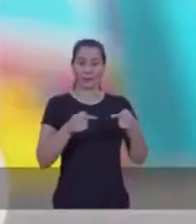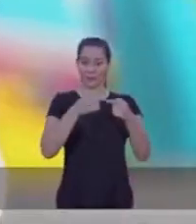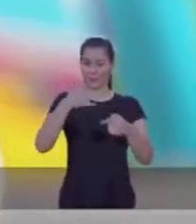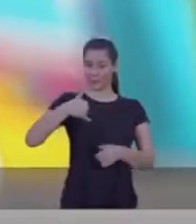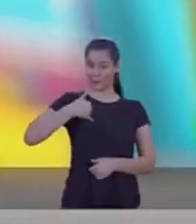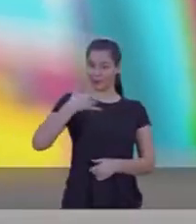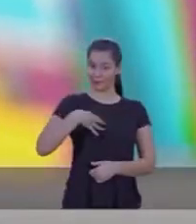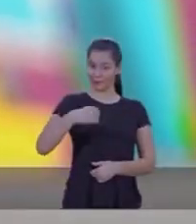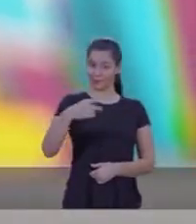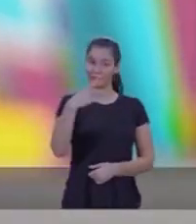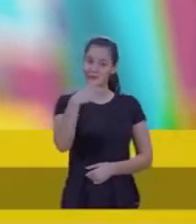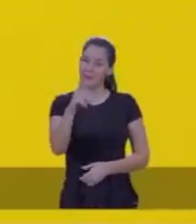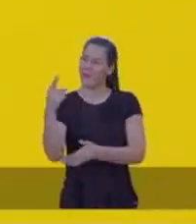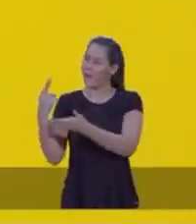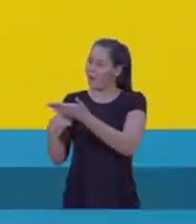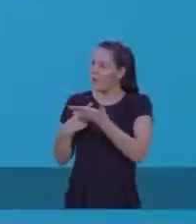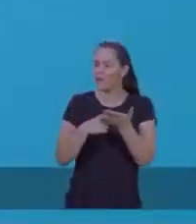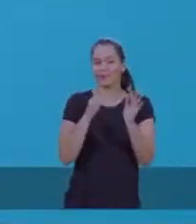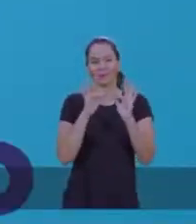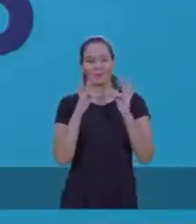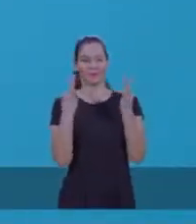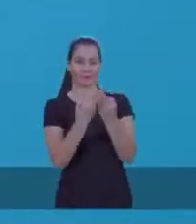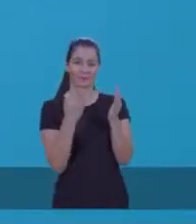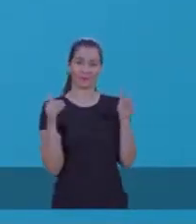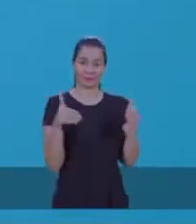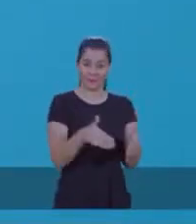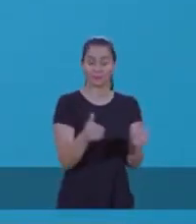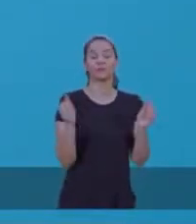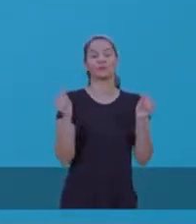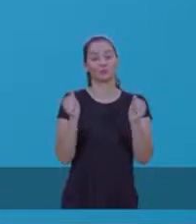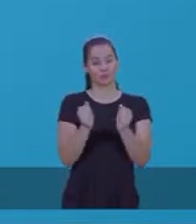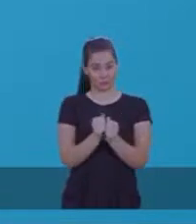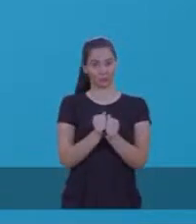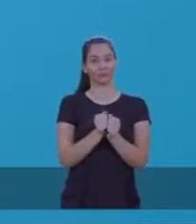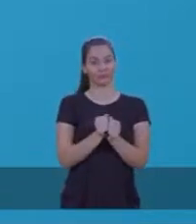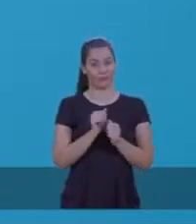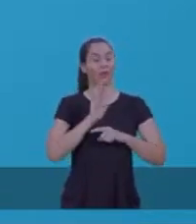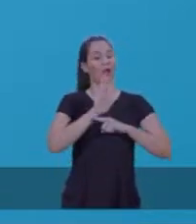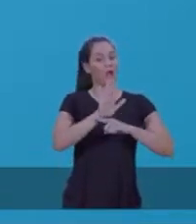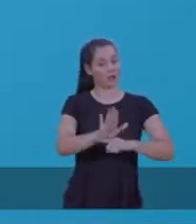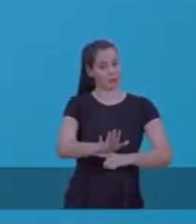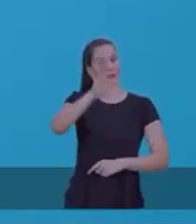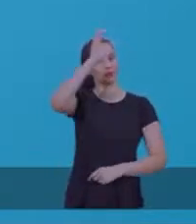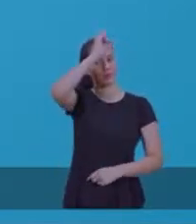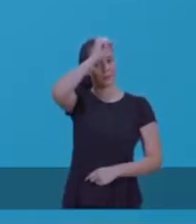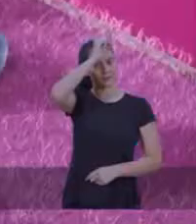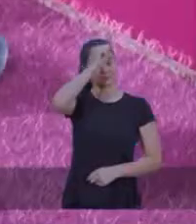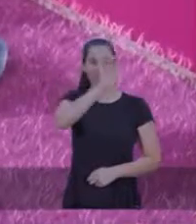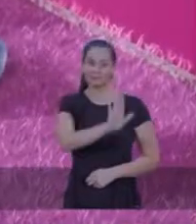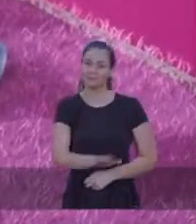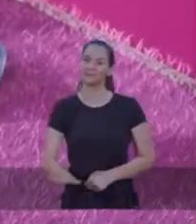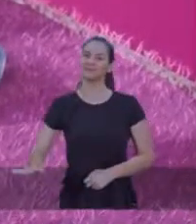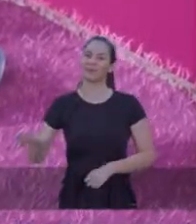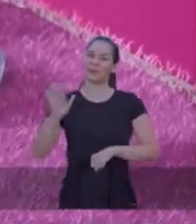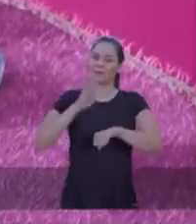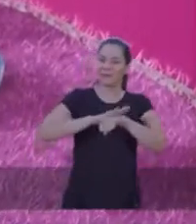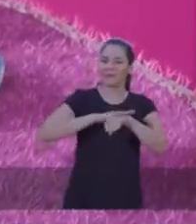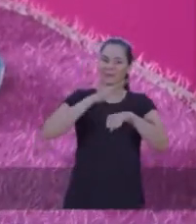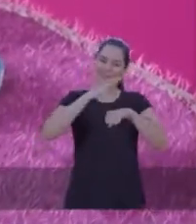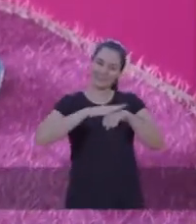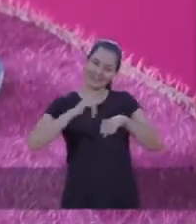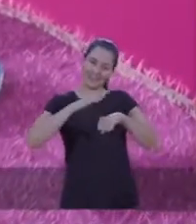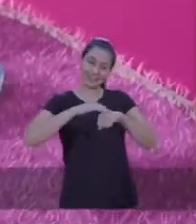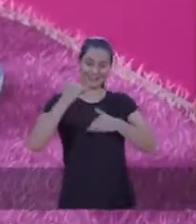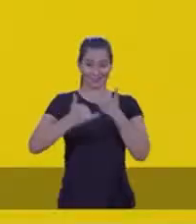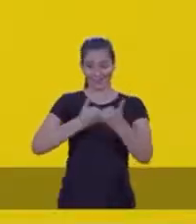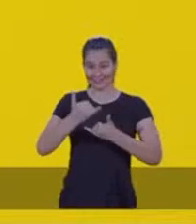e convide todos de casa para realizarem essas atividades juntos. Elas ajudam no aprendizado da criança e criam momentos